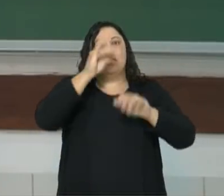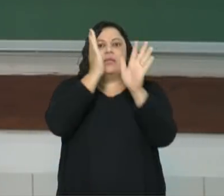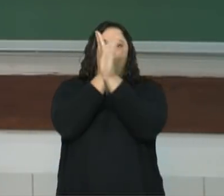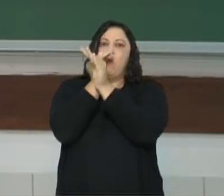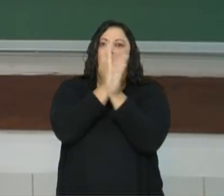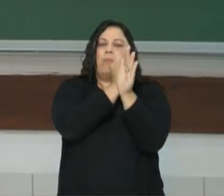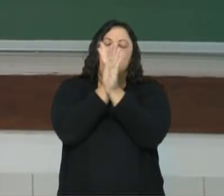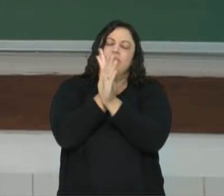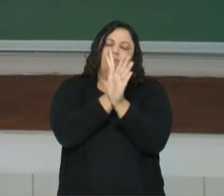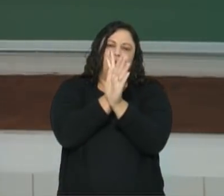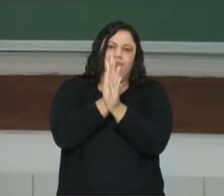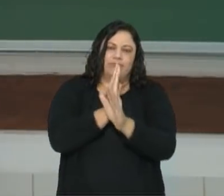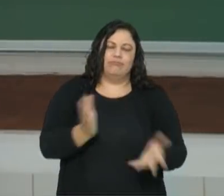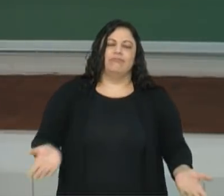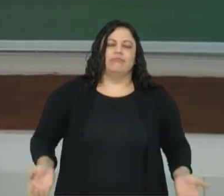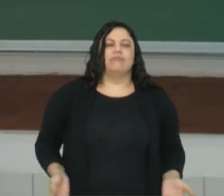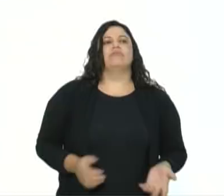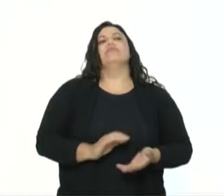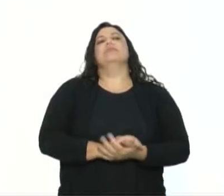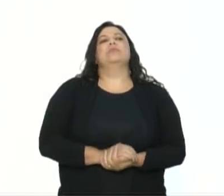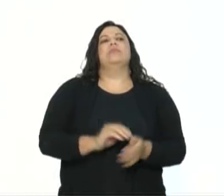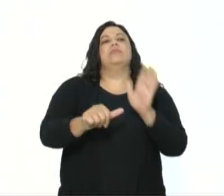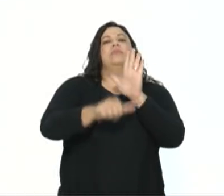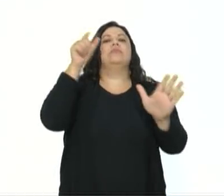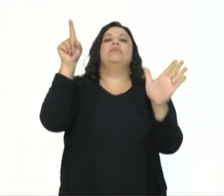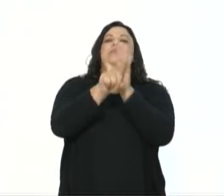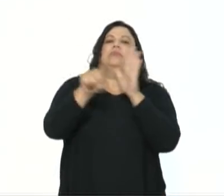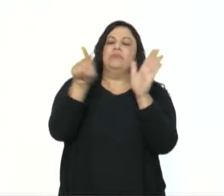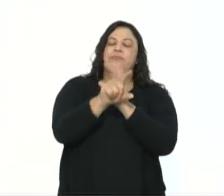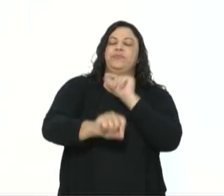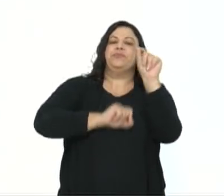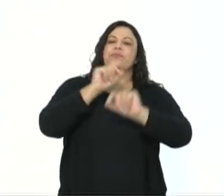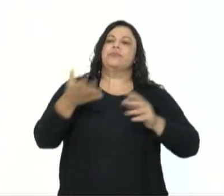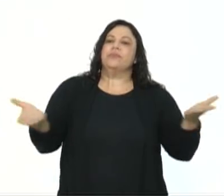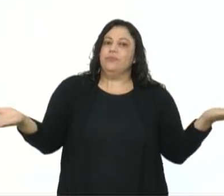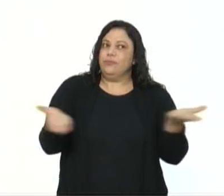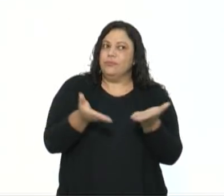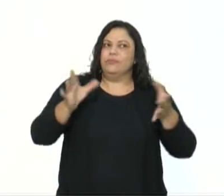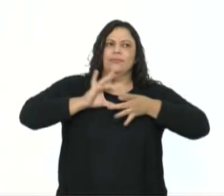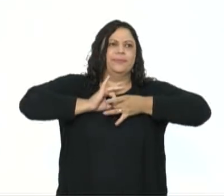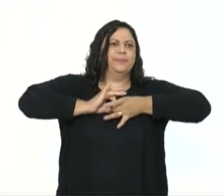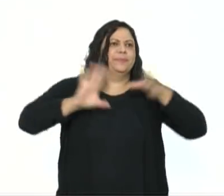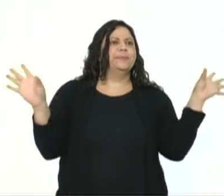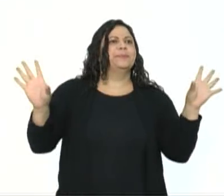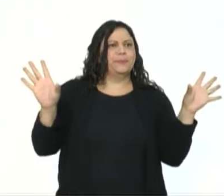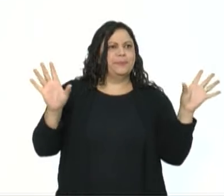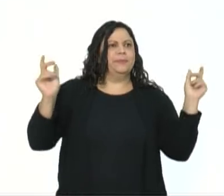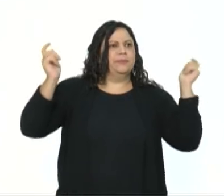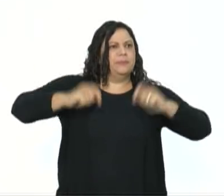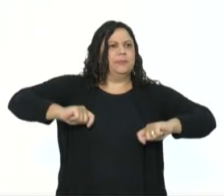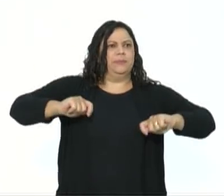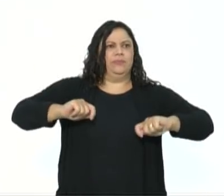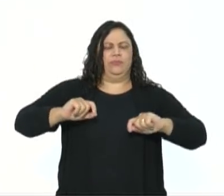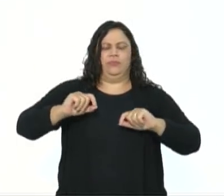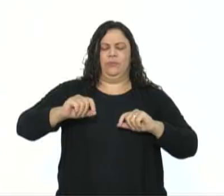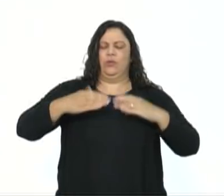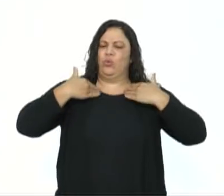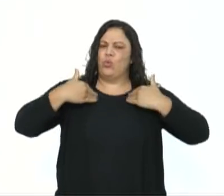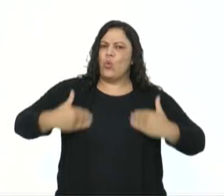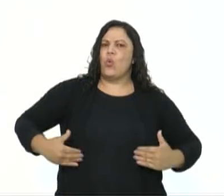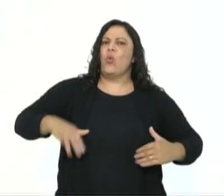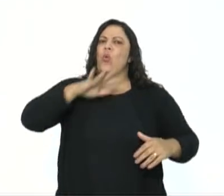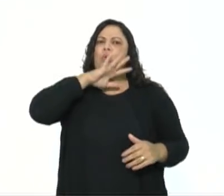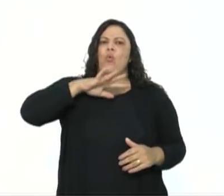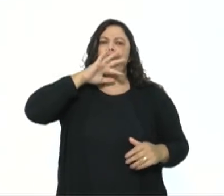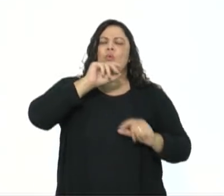não pisque, segura. Primeira perguntinha de hoje. Liberar os resíduos do metabolismo do corpo do animal é a função